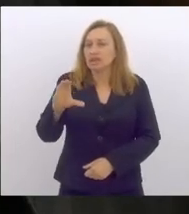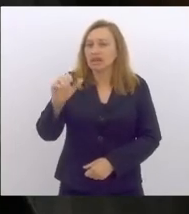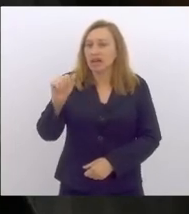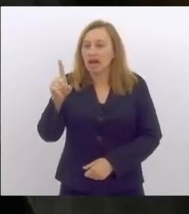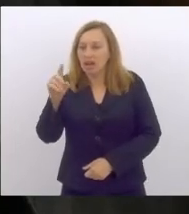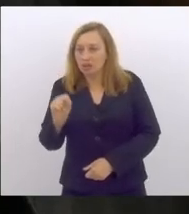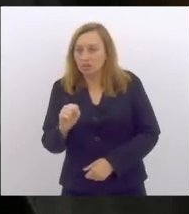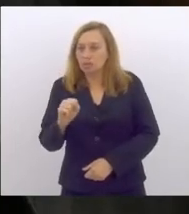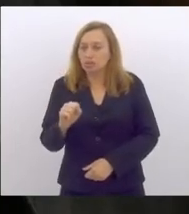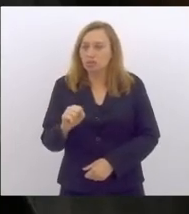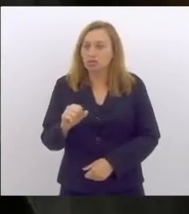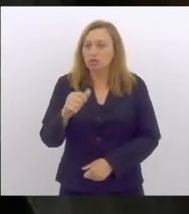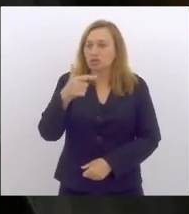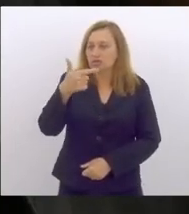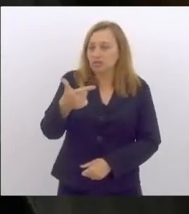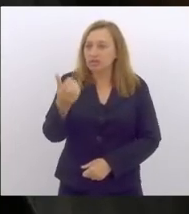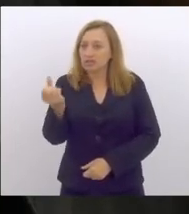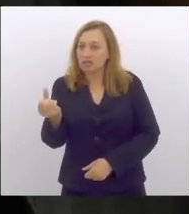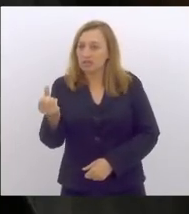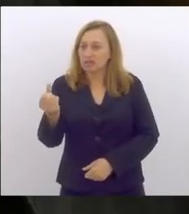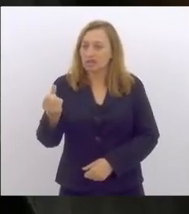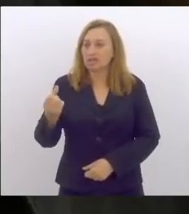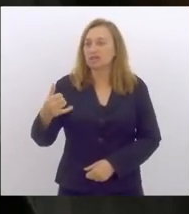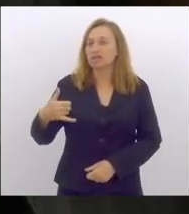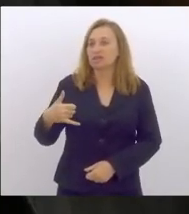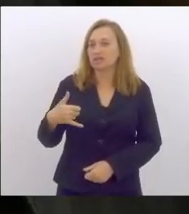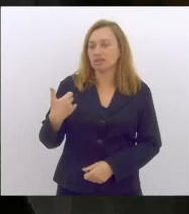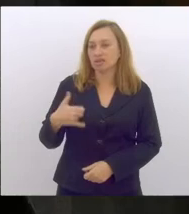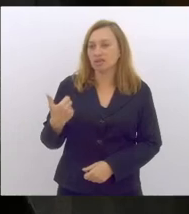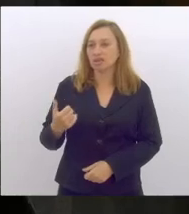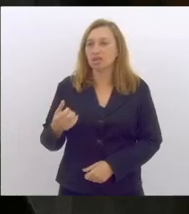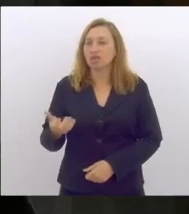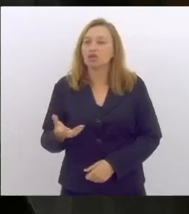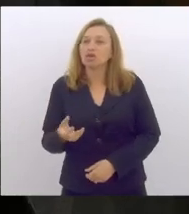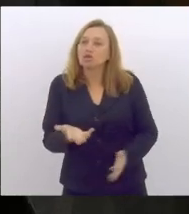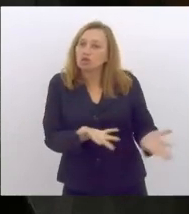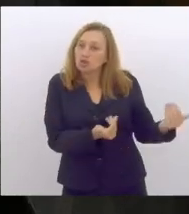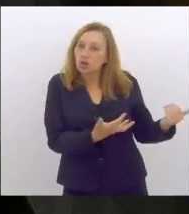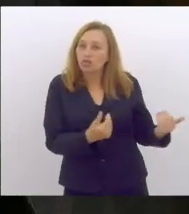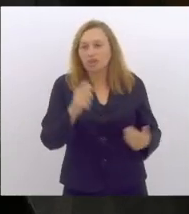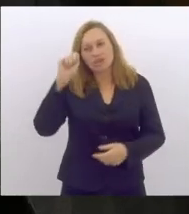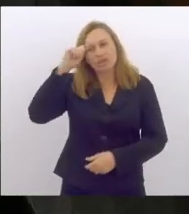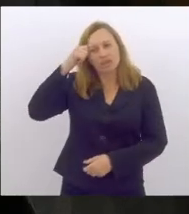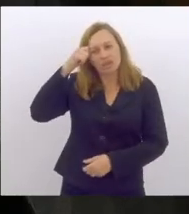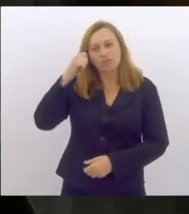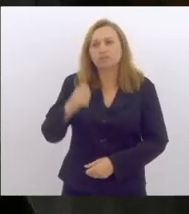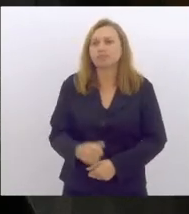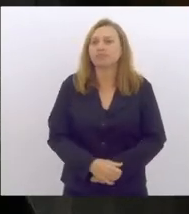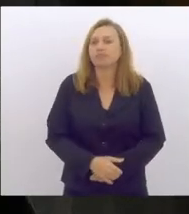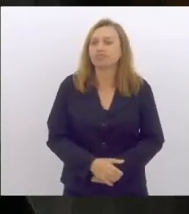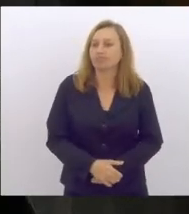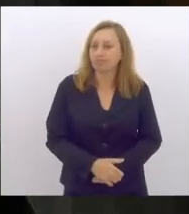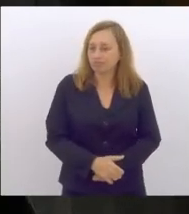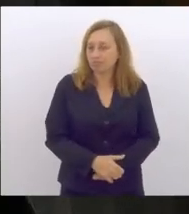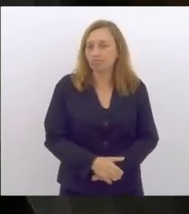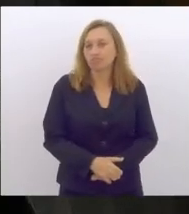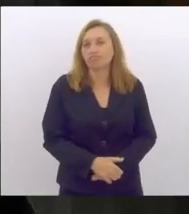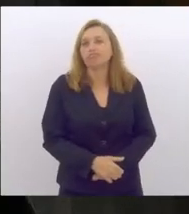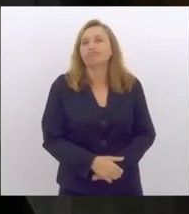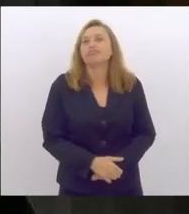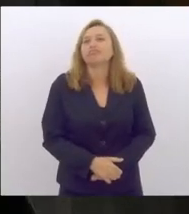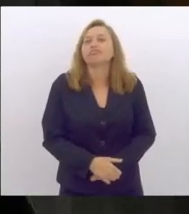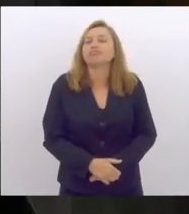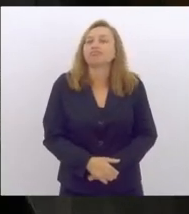26 negros 26 anos jovem negro de origem popular um exímio integrante